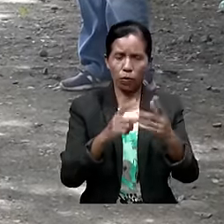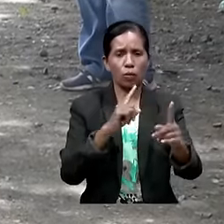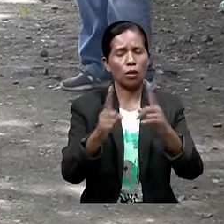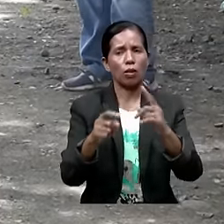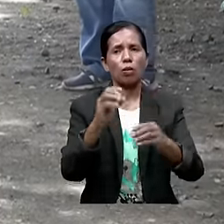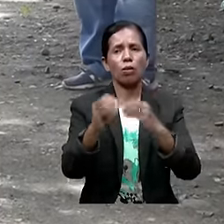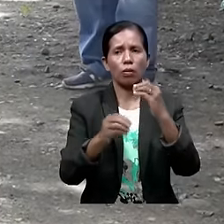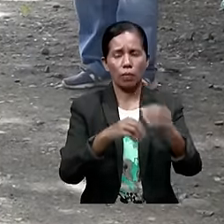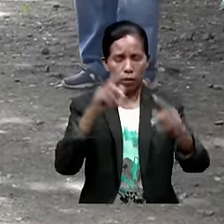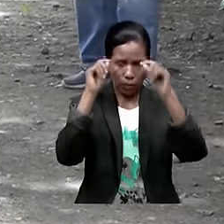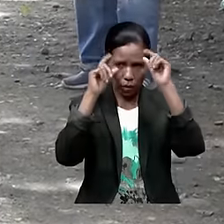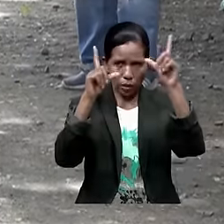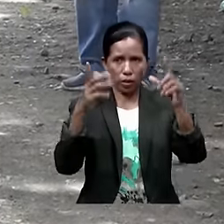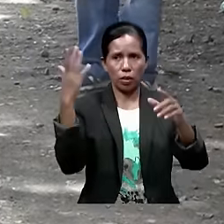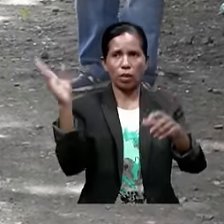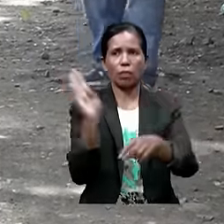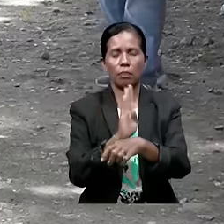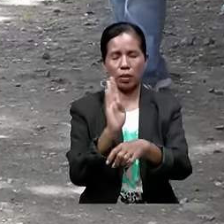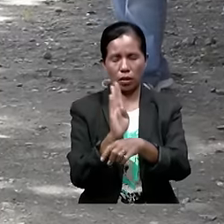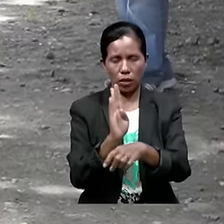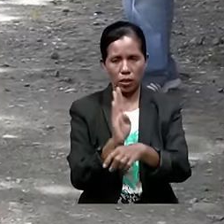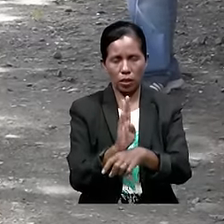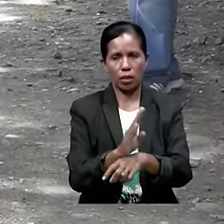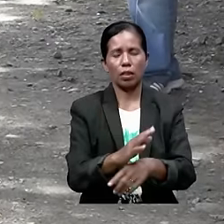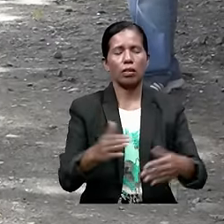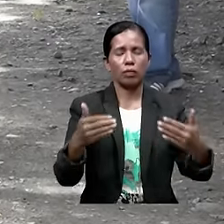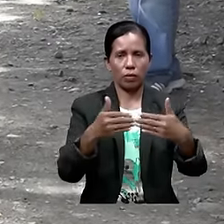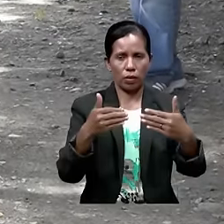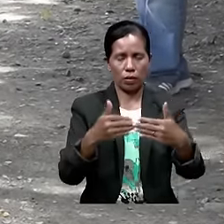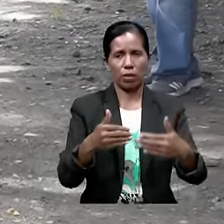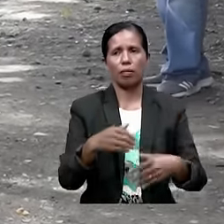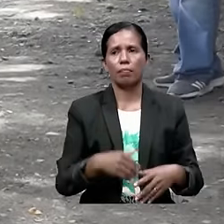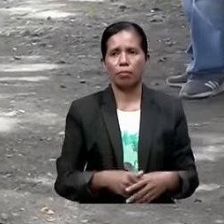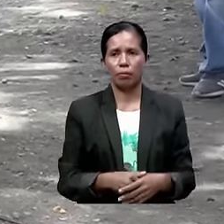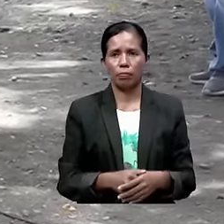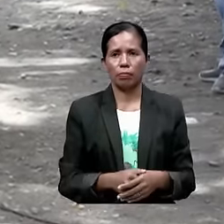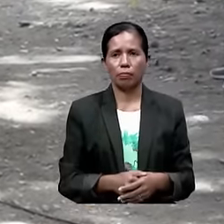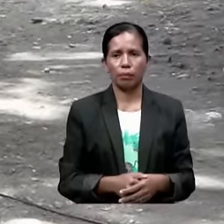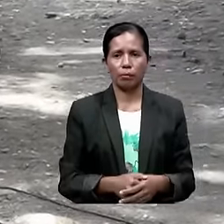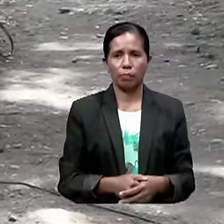posisang Timor-Leste nian iha negosiasang. Agustino da Costa, Marito da Costa, ZMN.